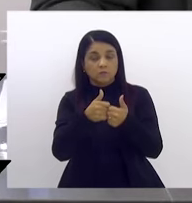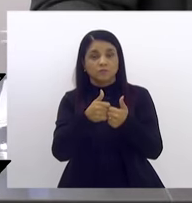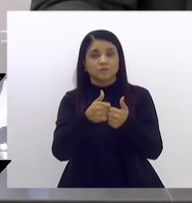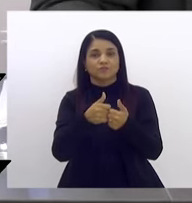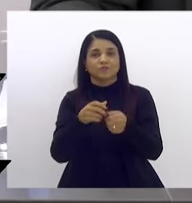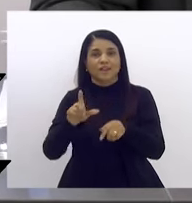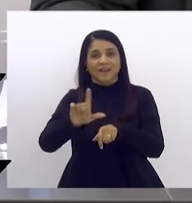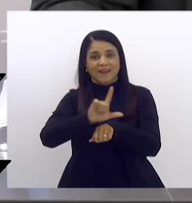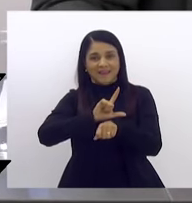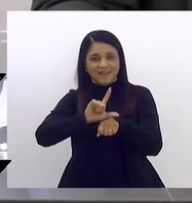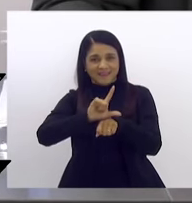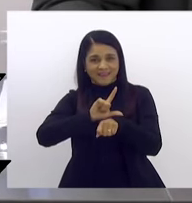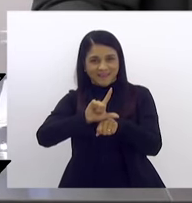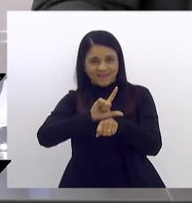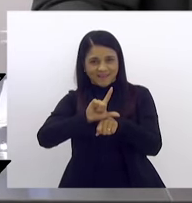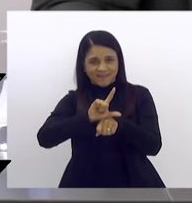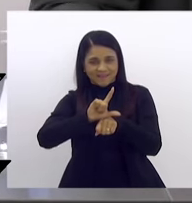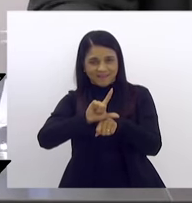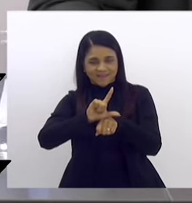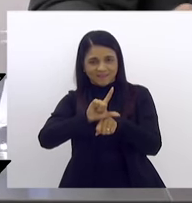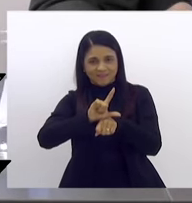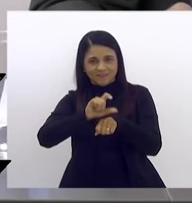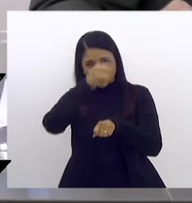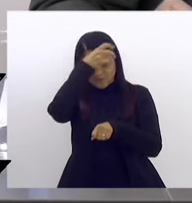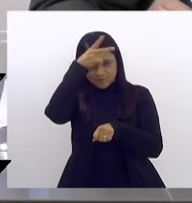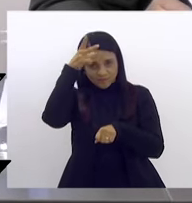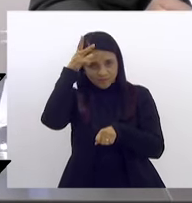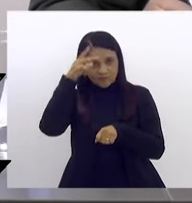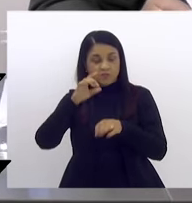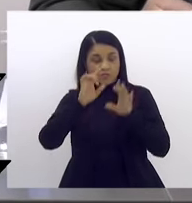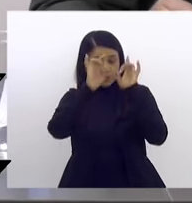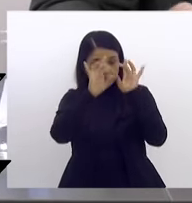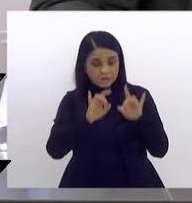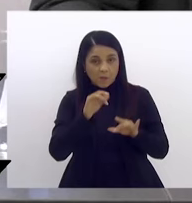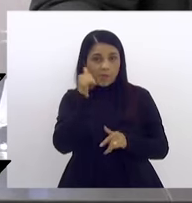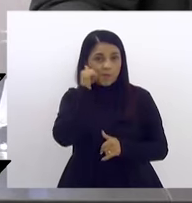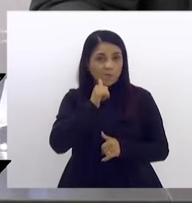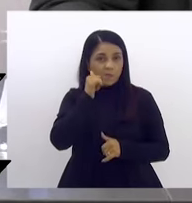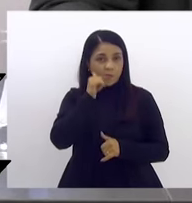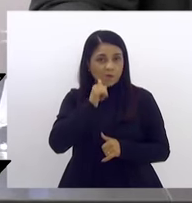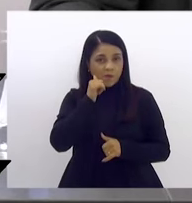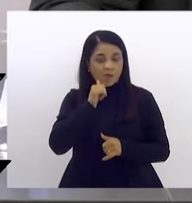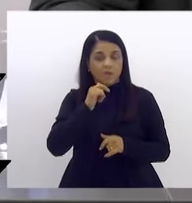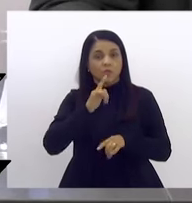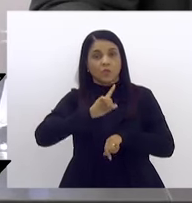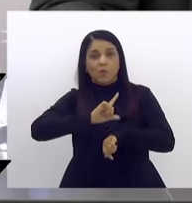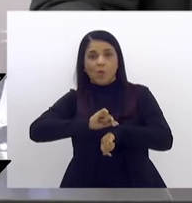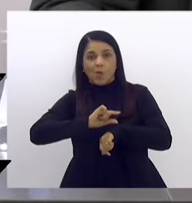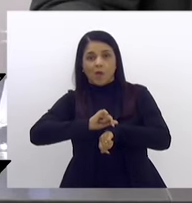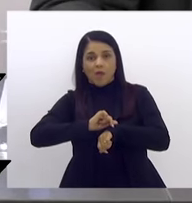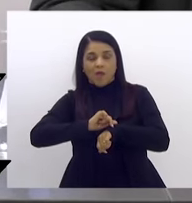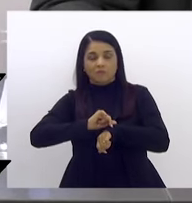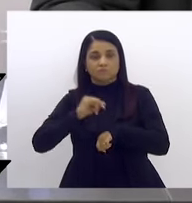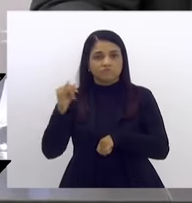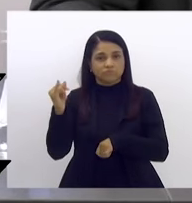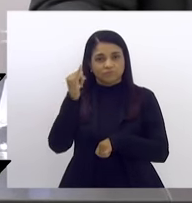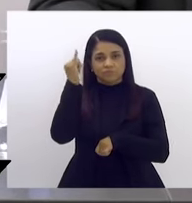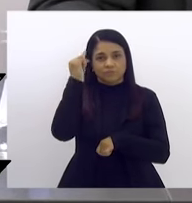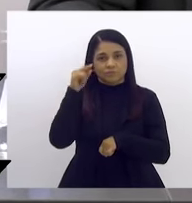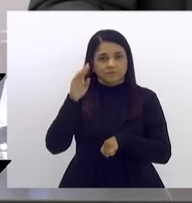Lil exclusivos para mulheres no âmbito do Estado do Rio de Janeiro nos horários de pico matutino